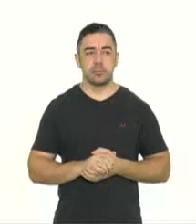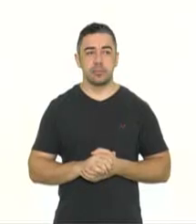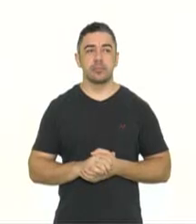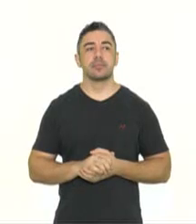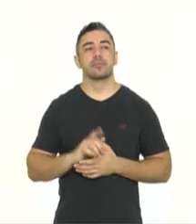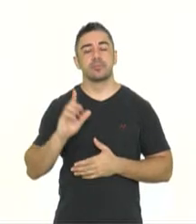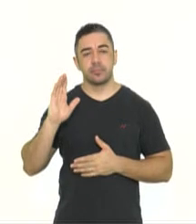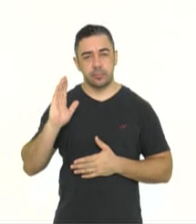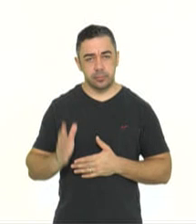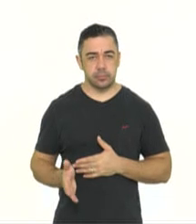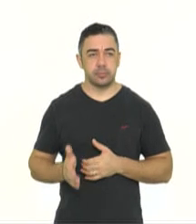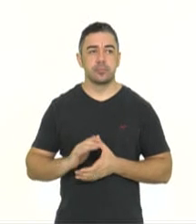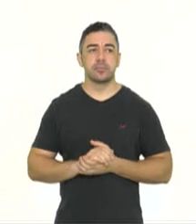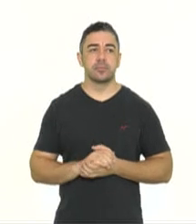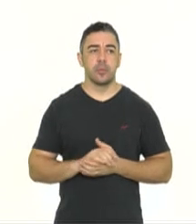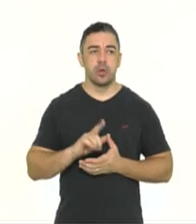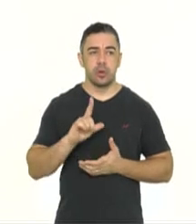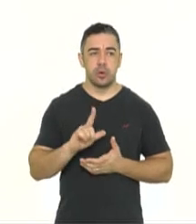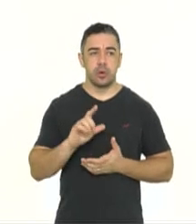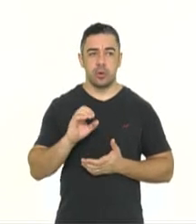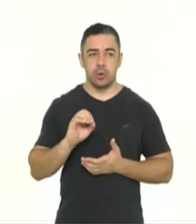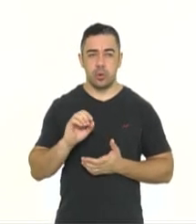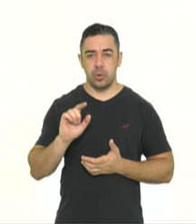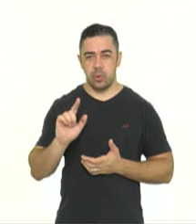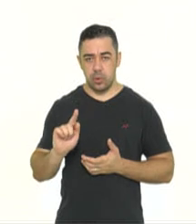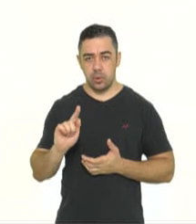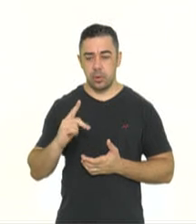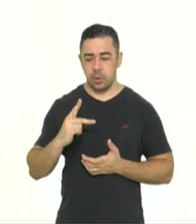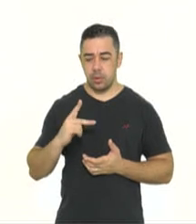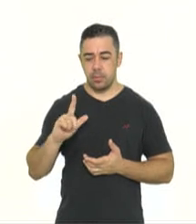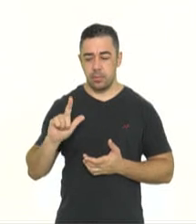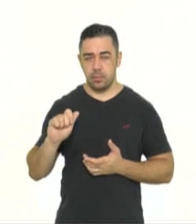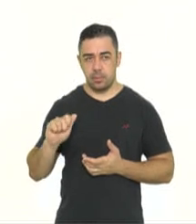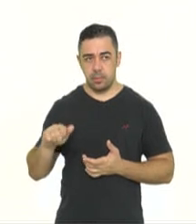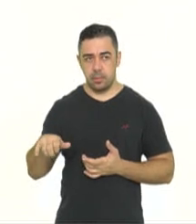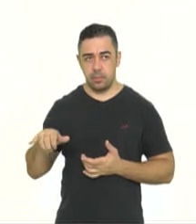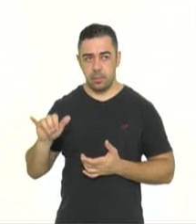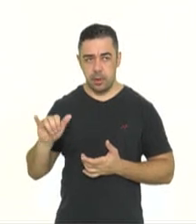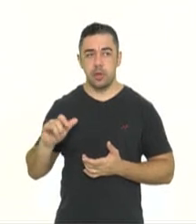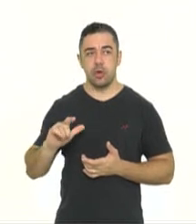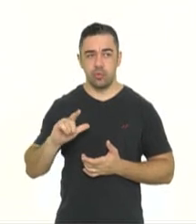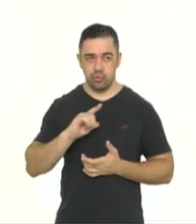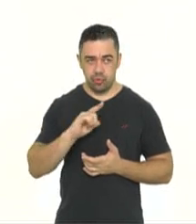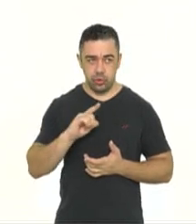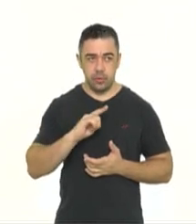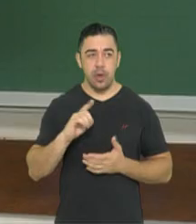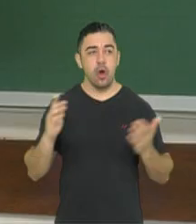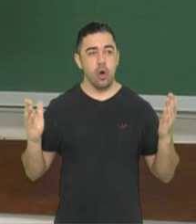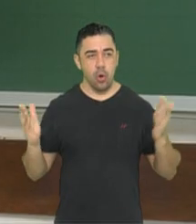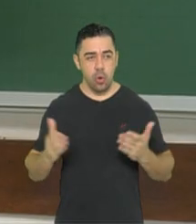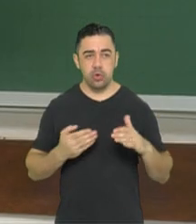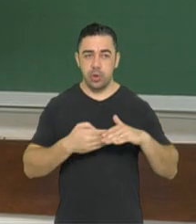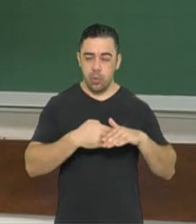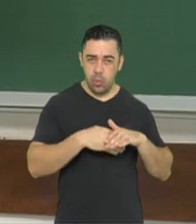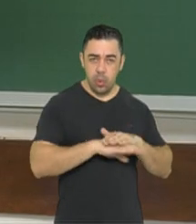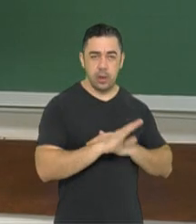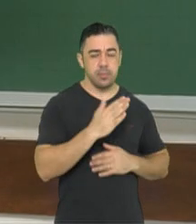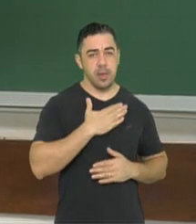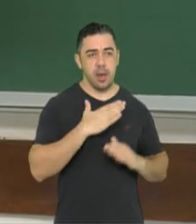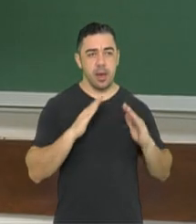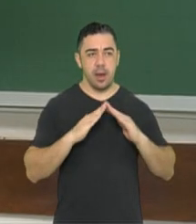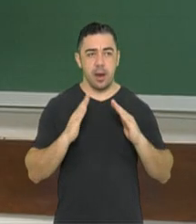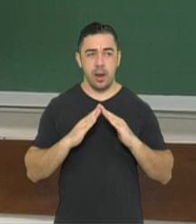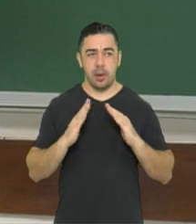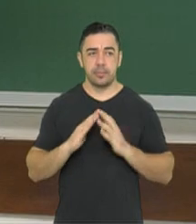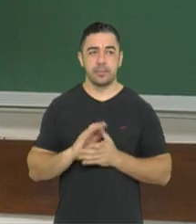Ali já vem um que é um conhecido meu, esse daí eu tive bastante, hoje em dia eu tenho como objeto de decoração em casa,